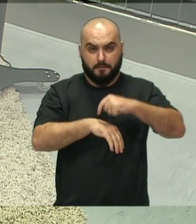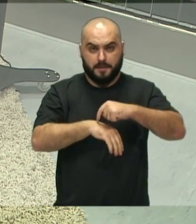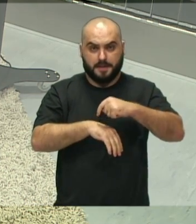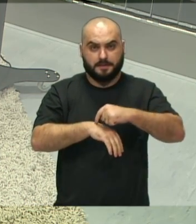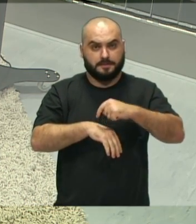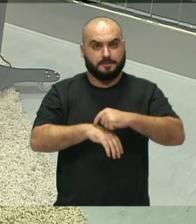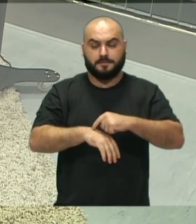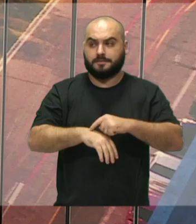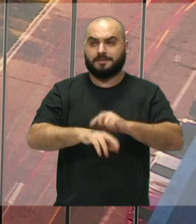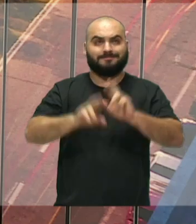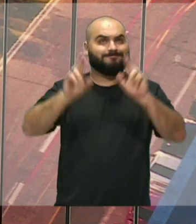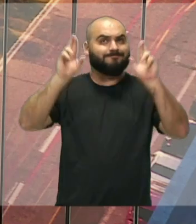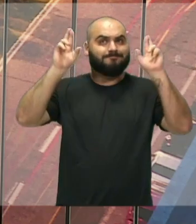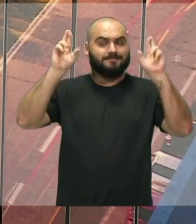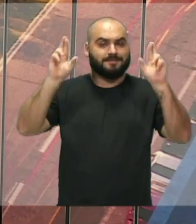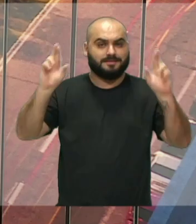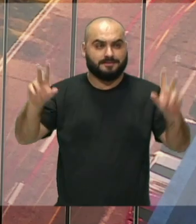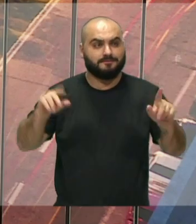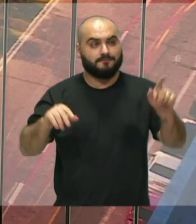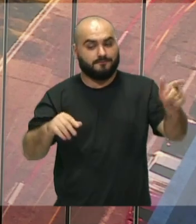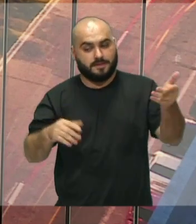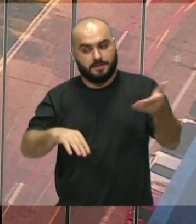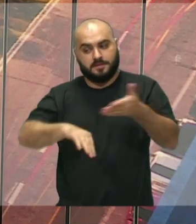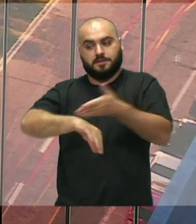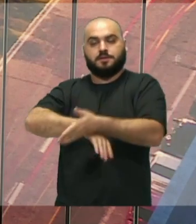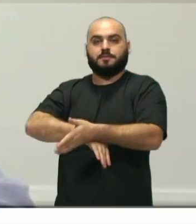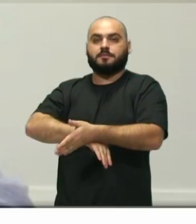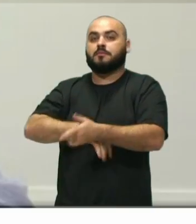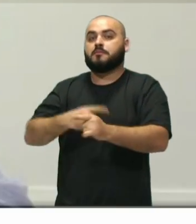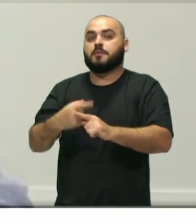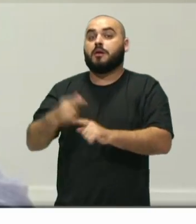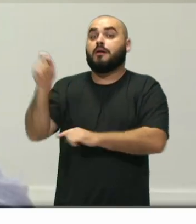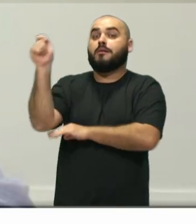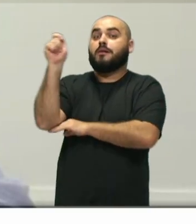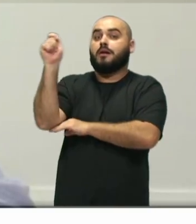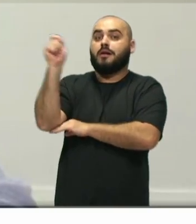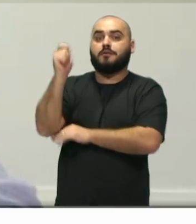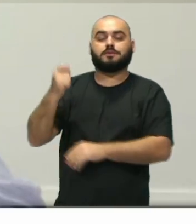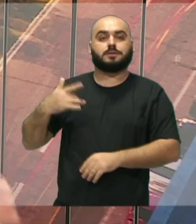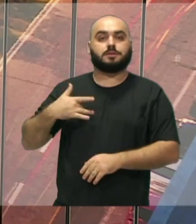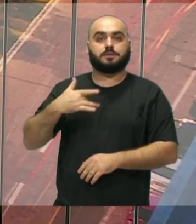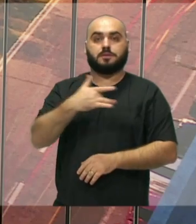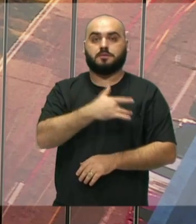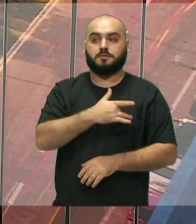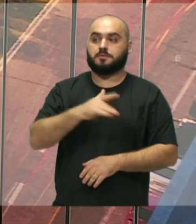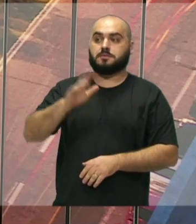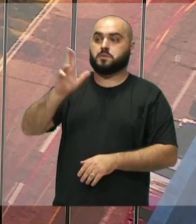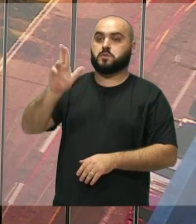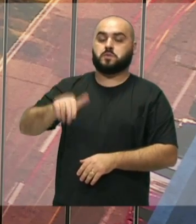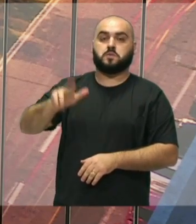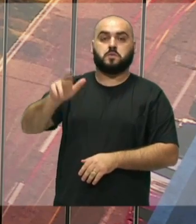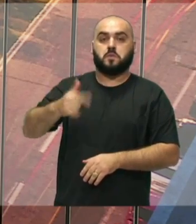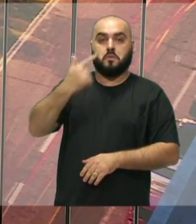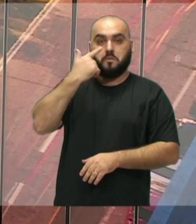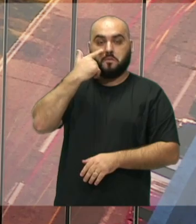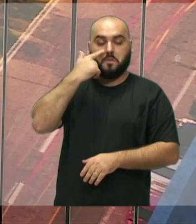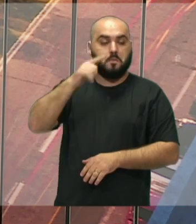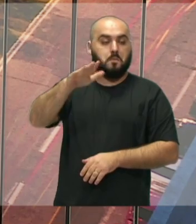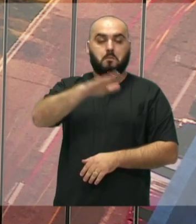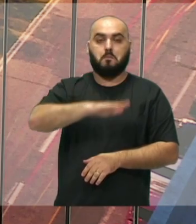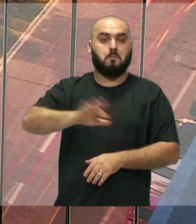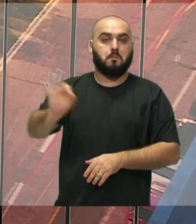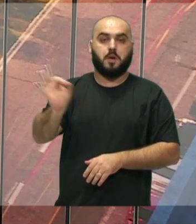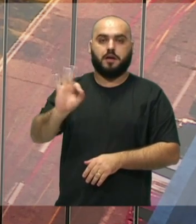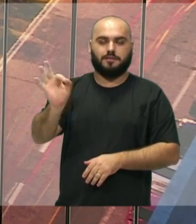totalmente excepcional, de uma gravidade sanitária jamais vista pela nossa geração, que é a questão